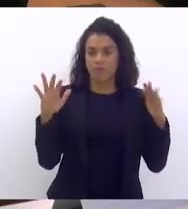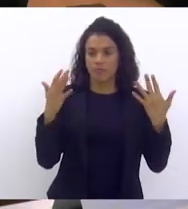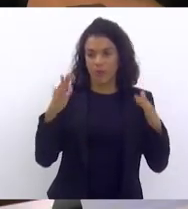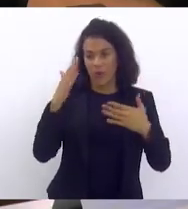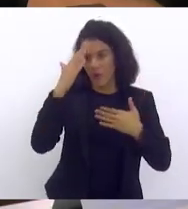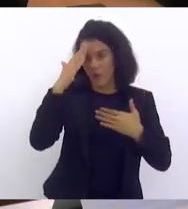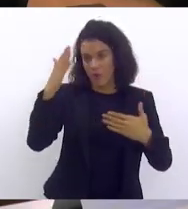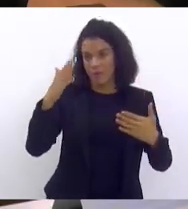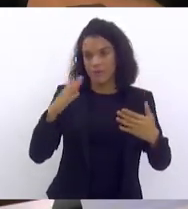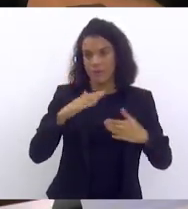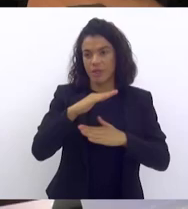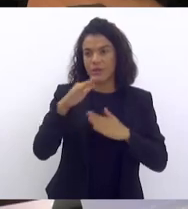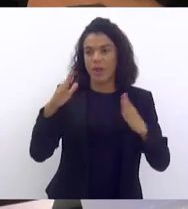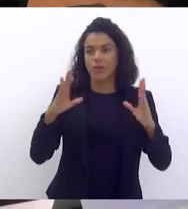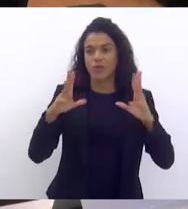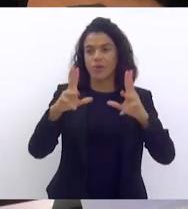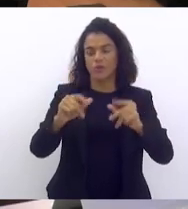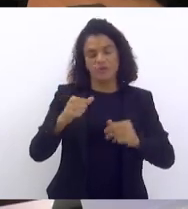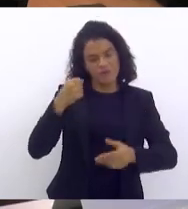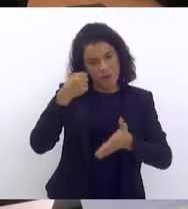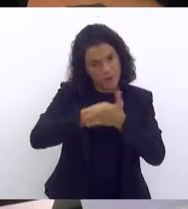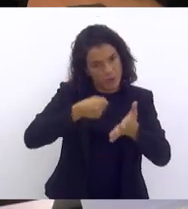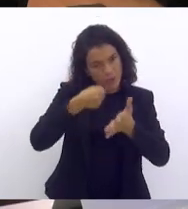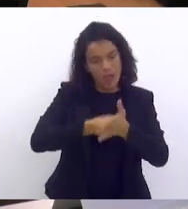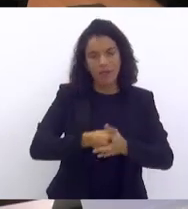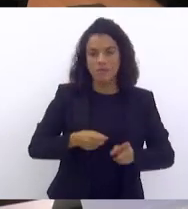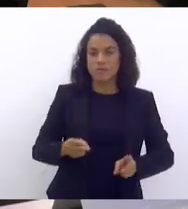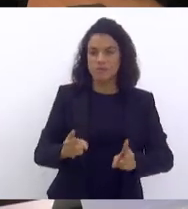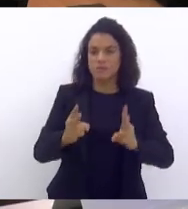todos, tá? E vamos à luta.